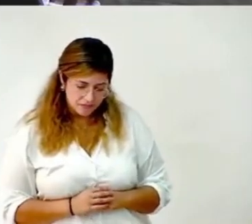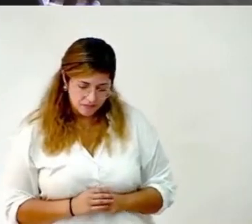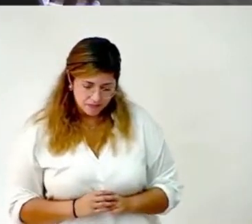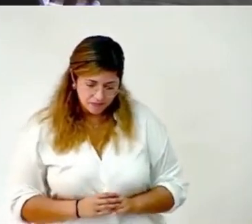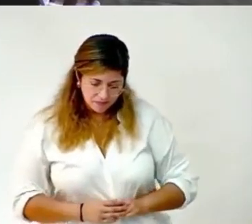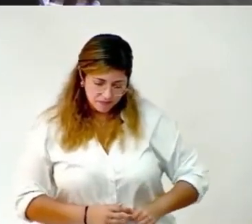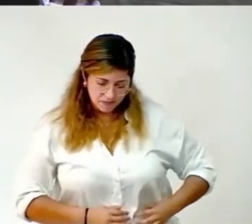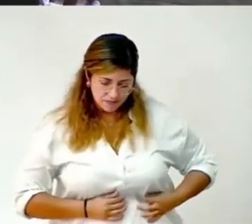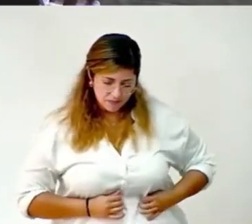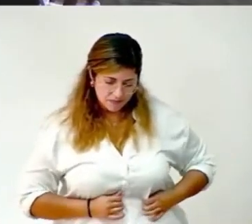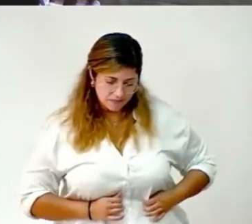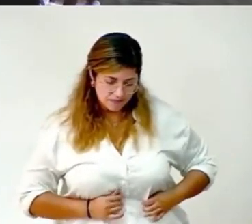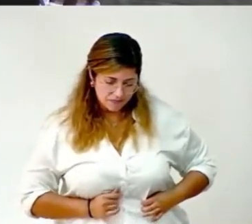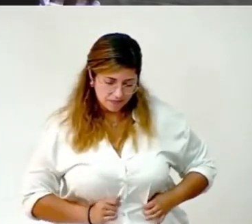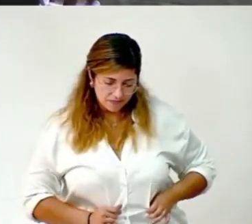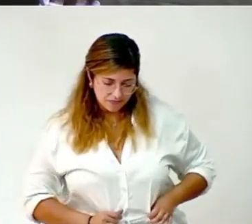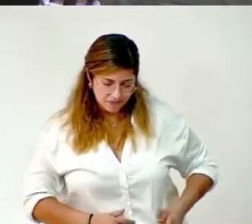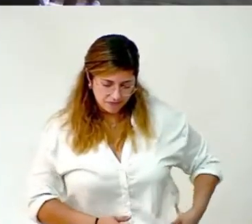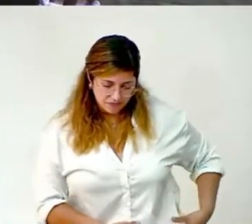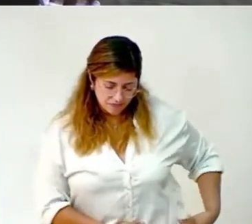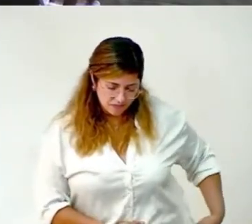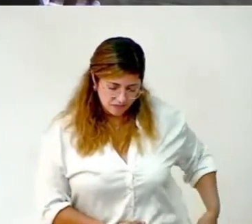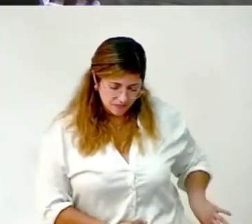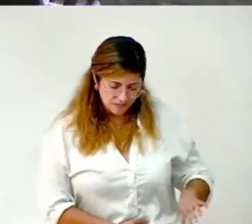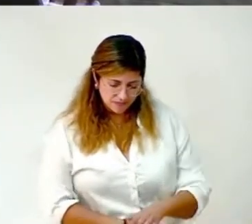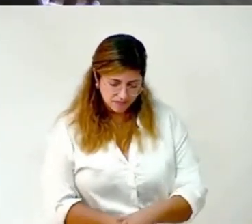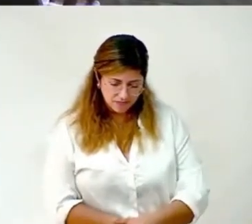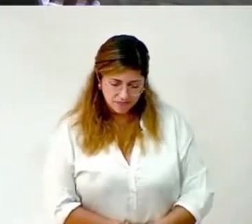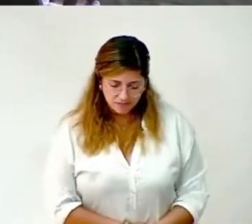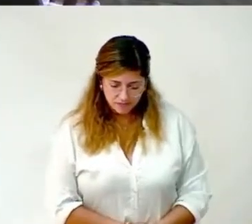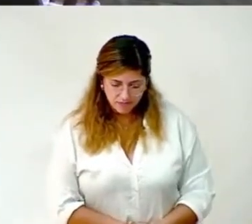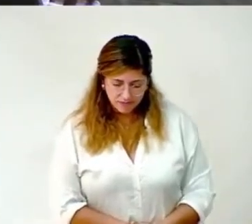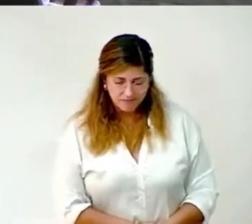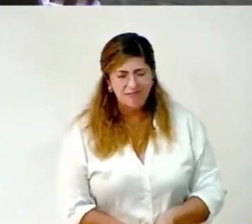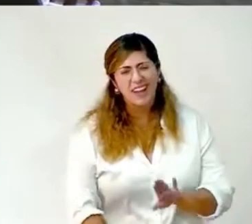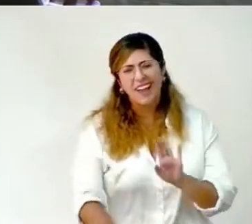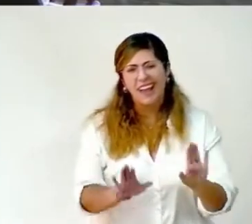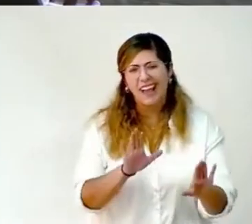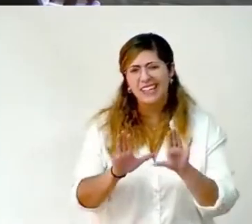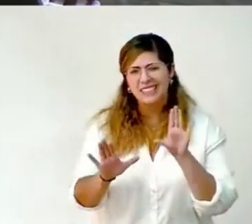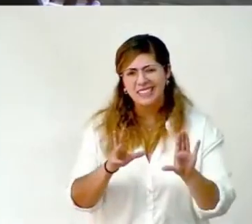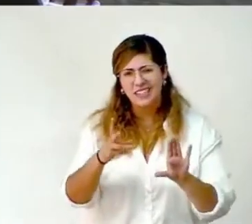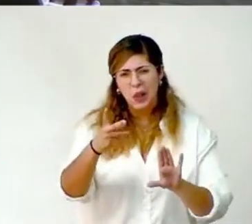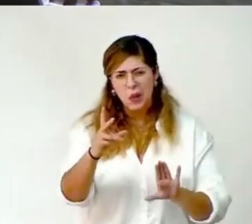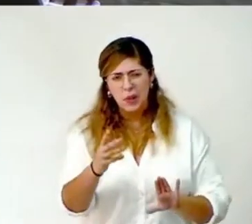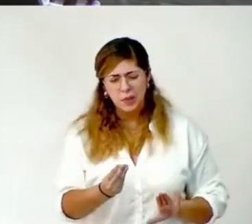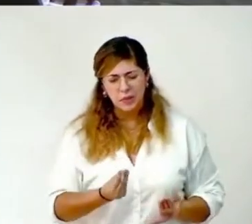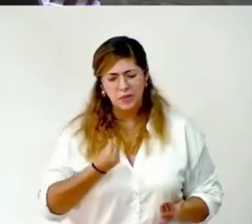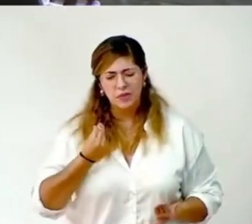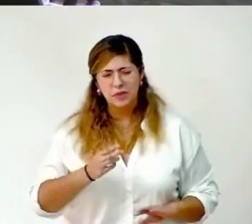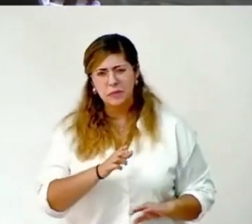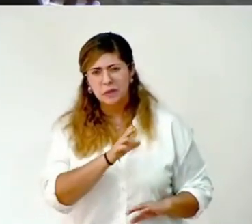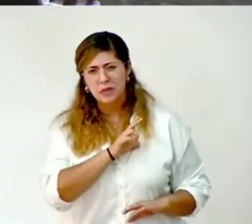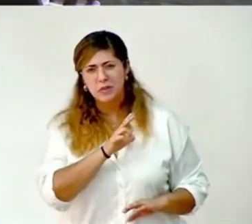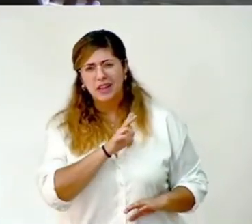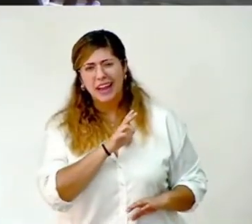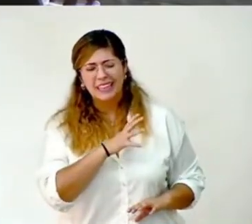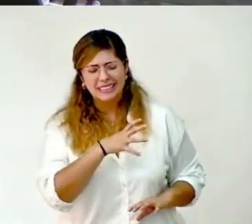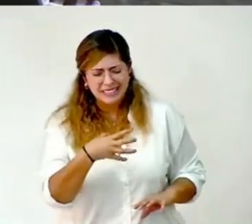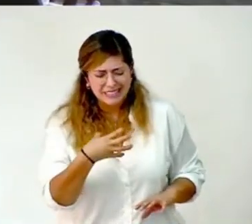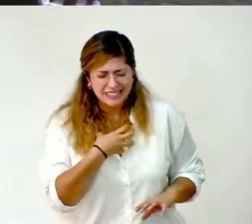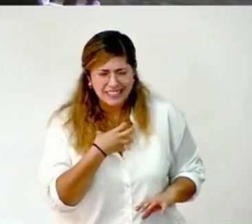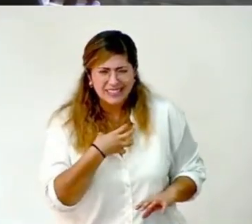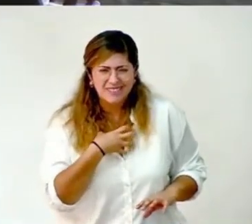Talvez você esteja se sentindo mal ao ouvir: ame os seus inimigos. Cristãos ou não cristãos, com